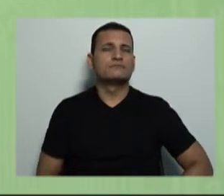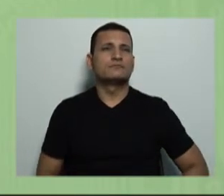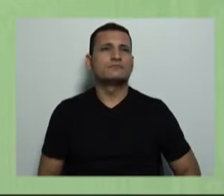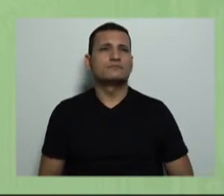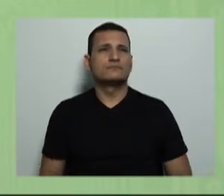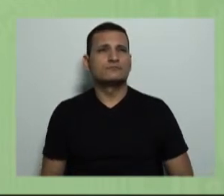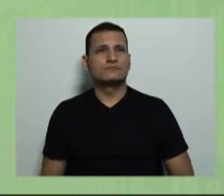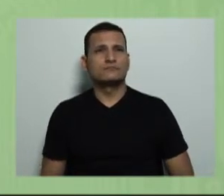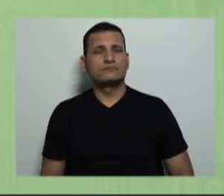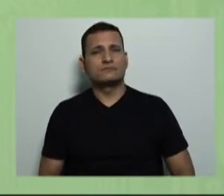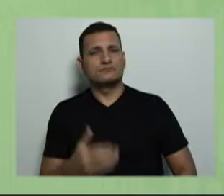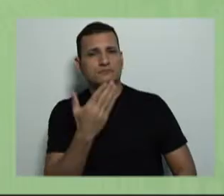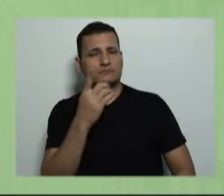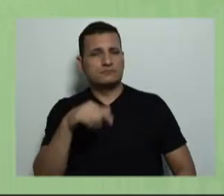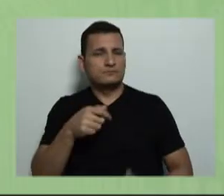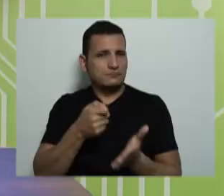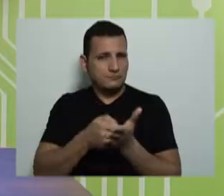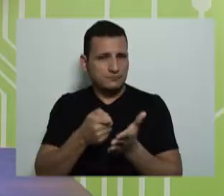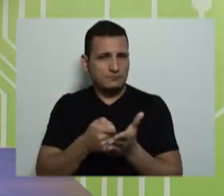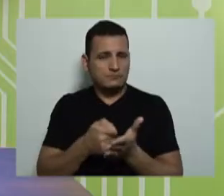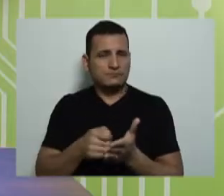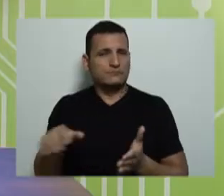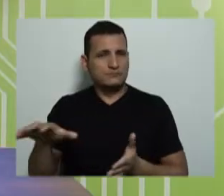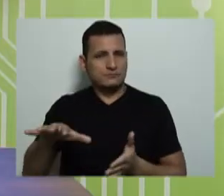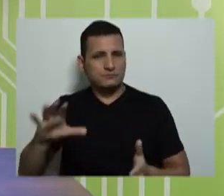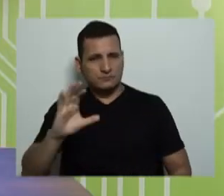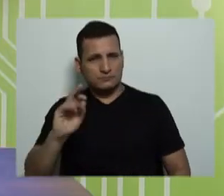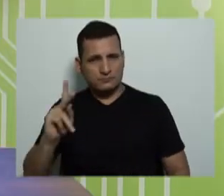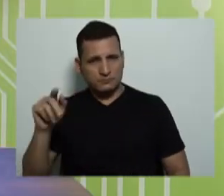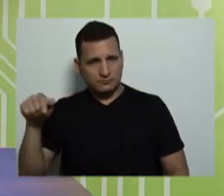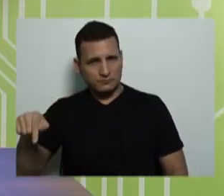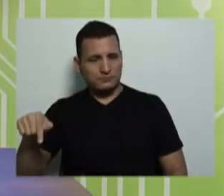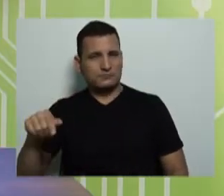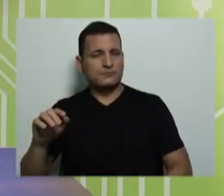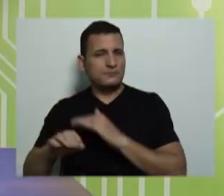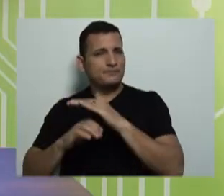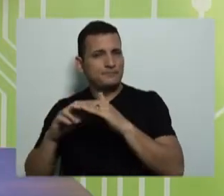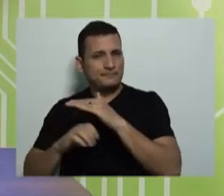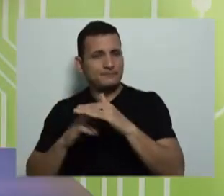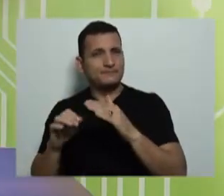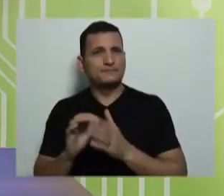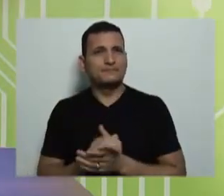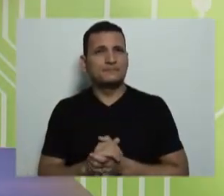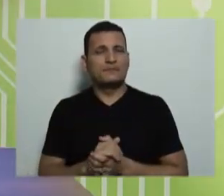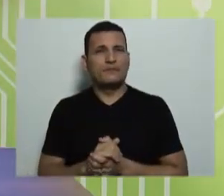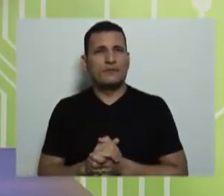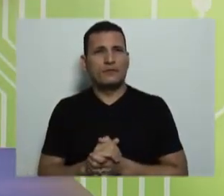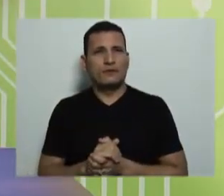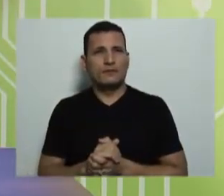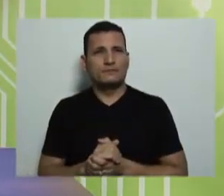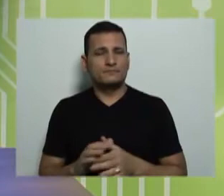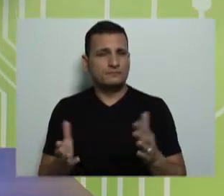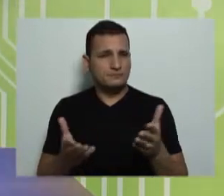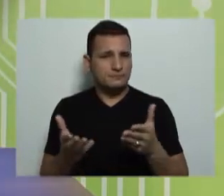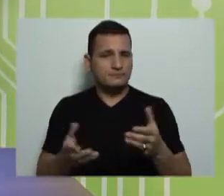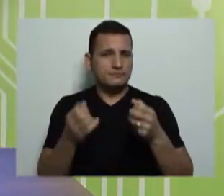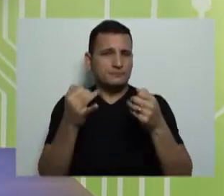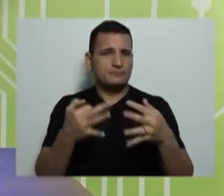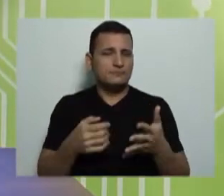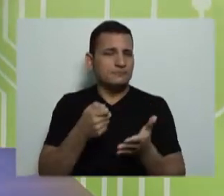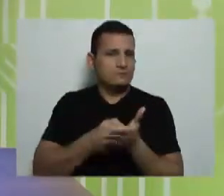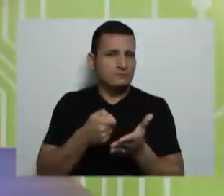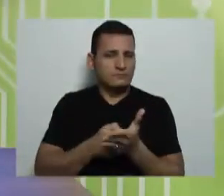Então essas são as obrigações da concedente. A gente vai falar agora, pessoal, das obrigações do professor orientador,